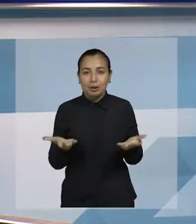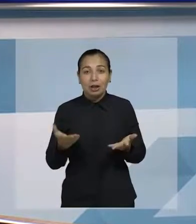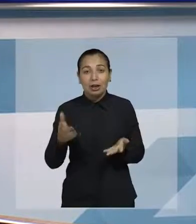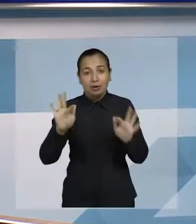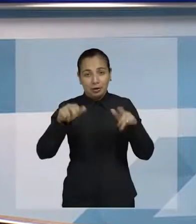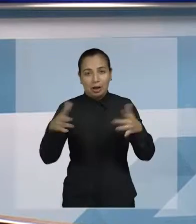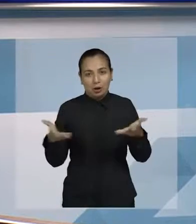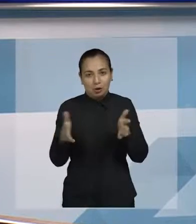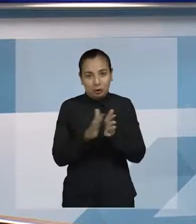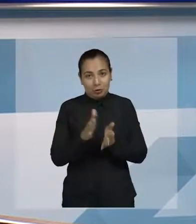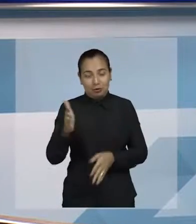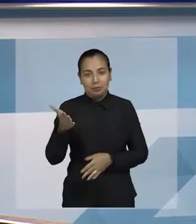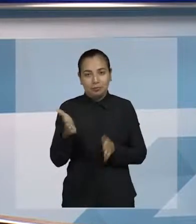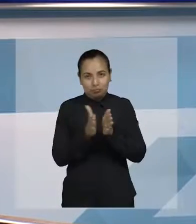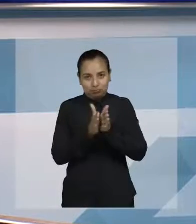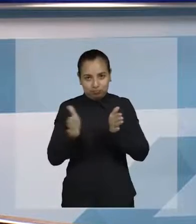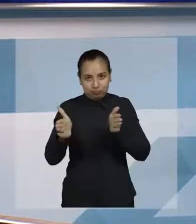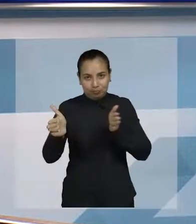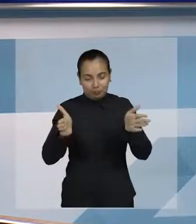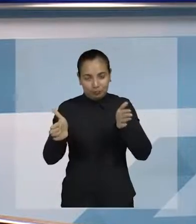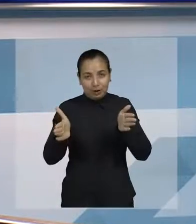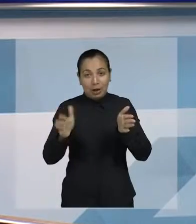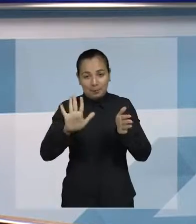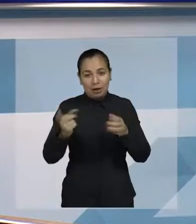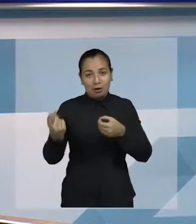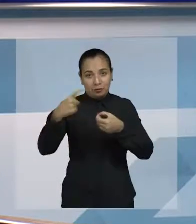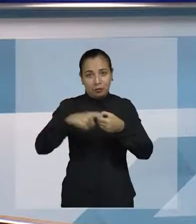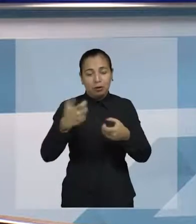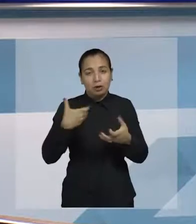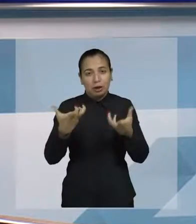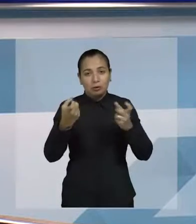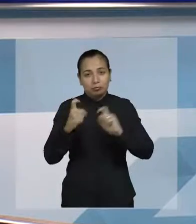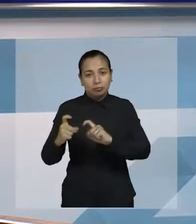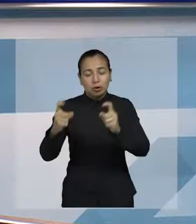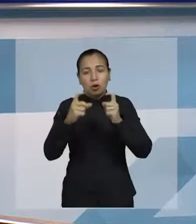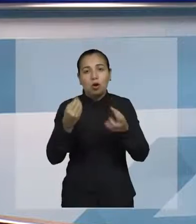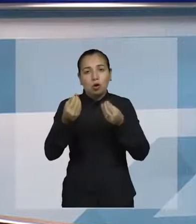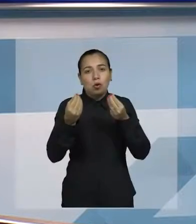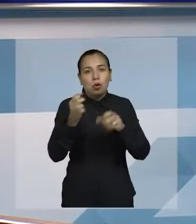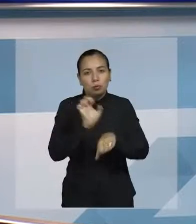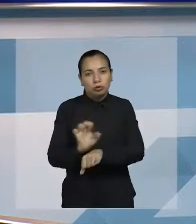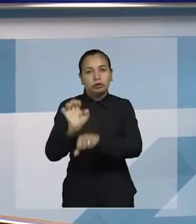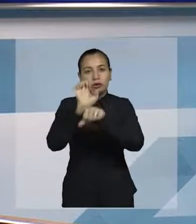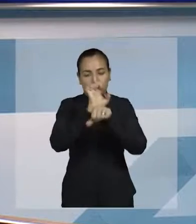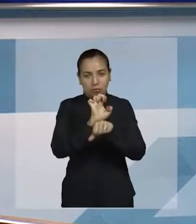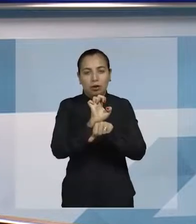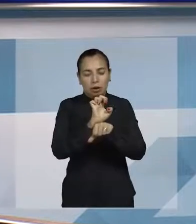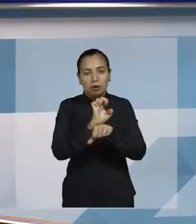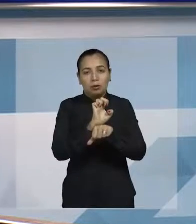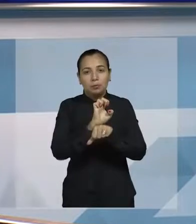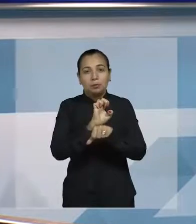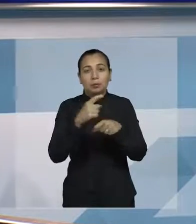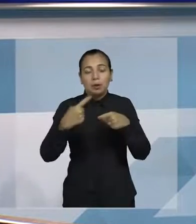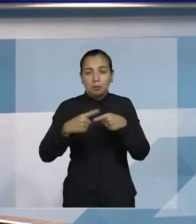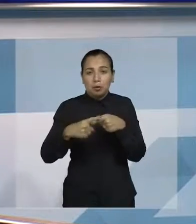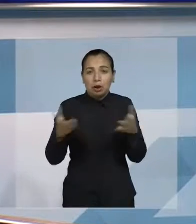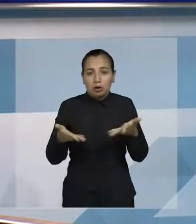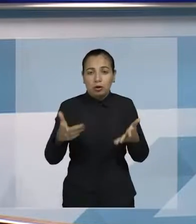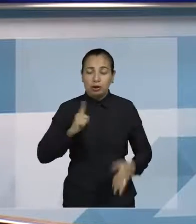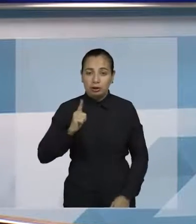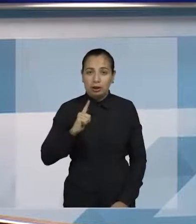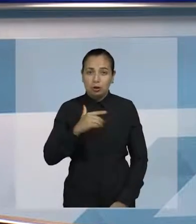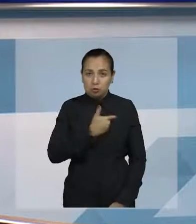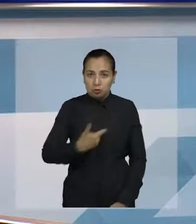voltarmos, eu quero colocar para a nossa discussão a sucessão no âmbito estadual. Aqui, ao contrário, você tem um